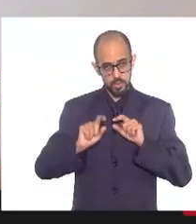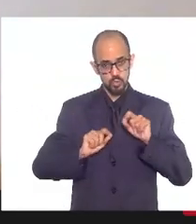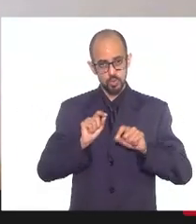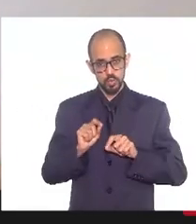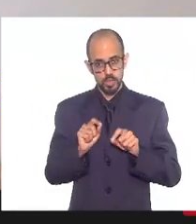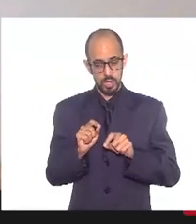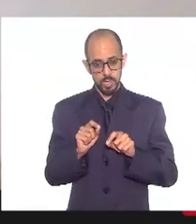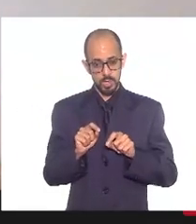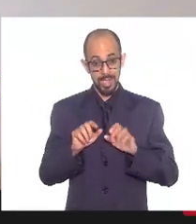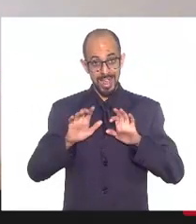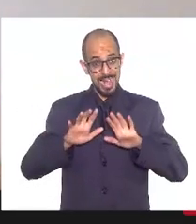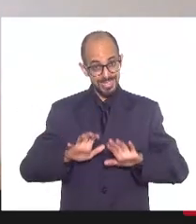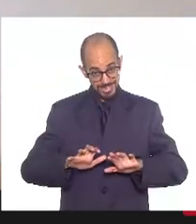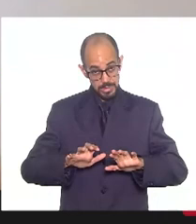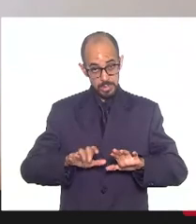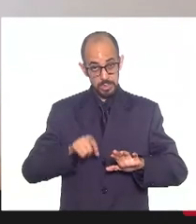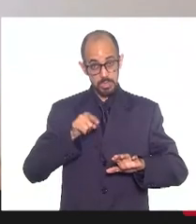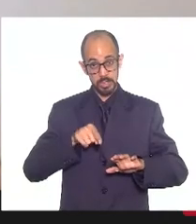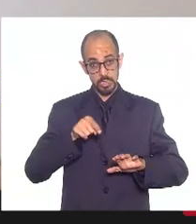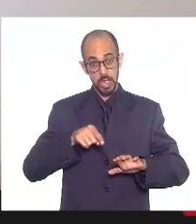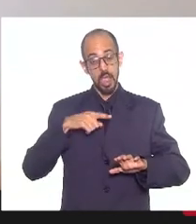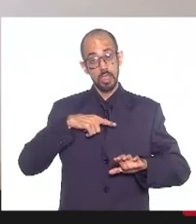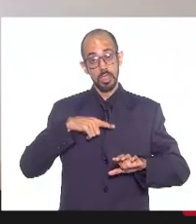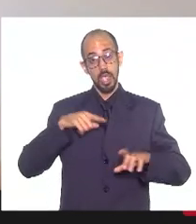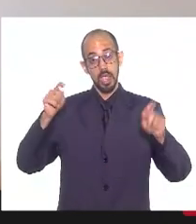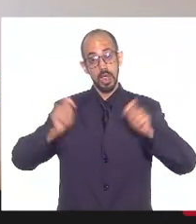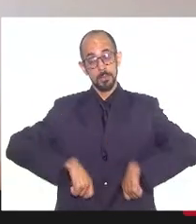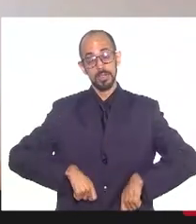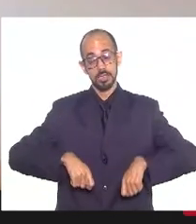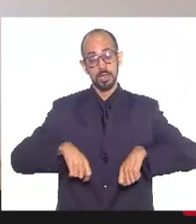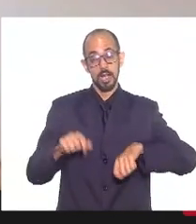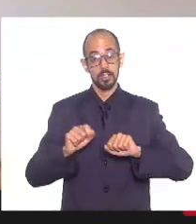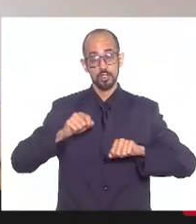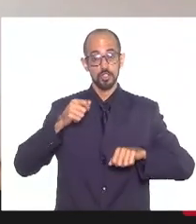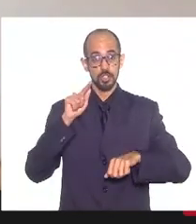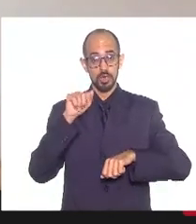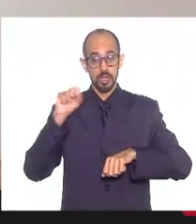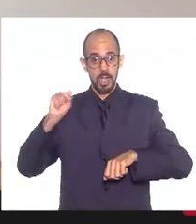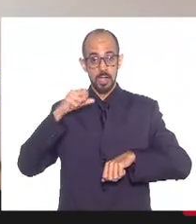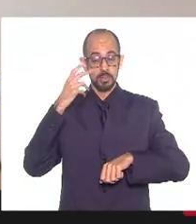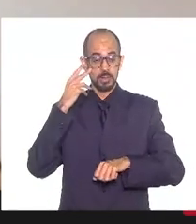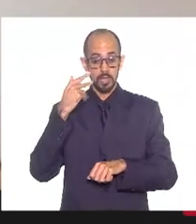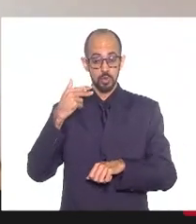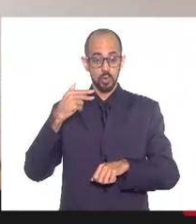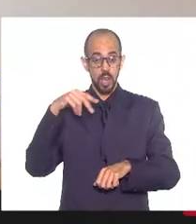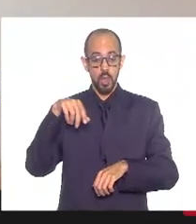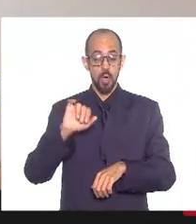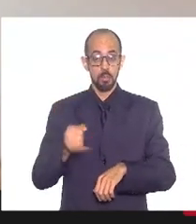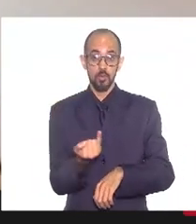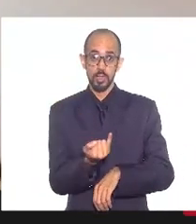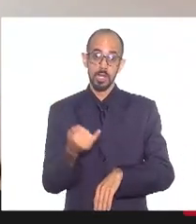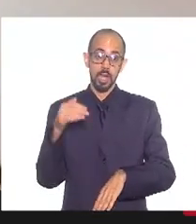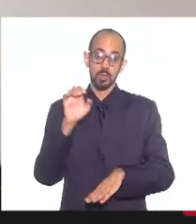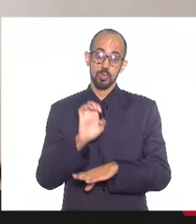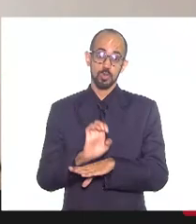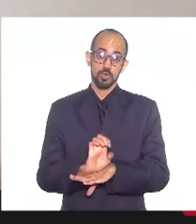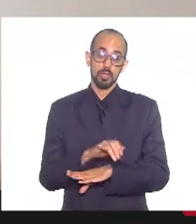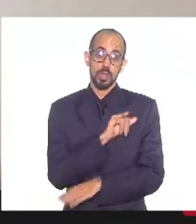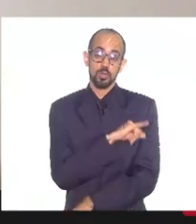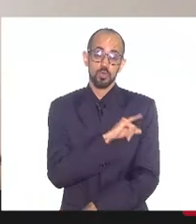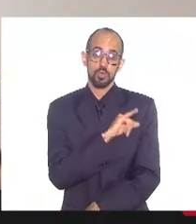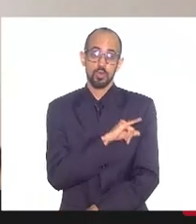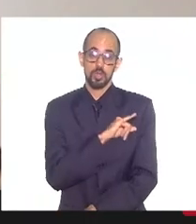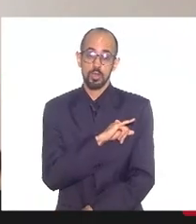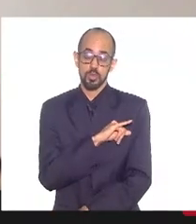sim um enorme potencial de gás natural para ser aproveitado no Rio de Janeiro a